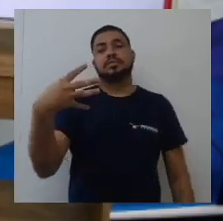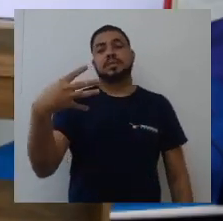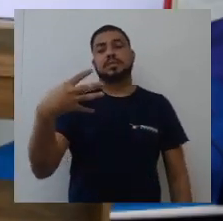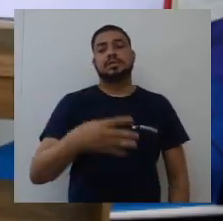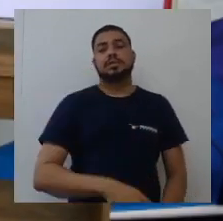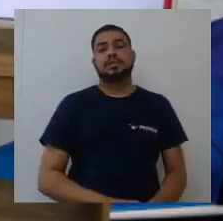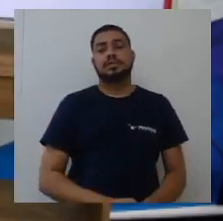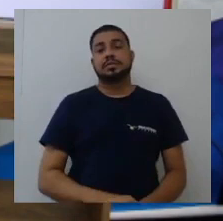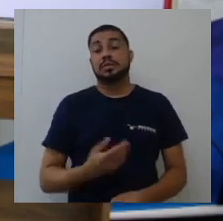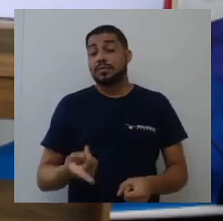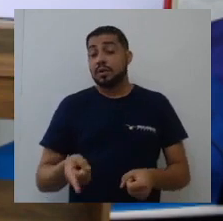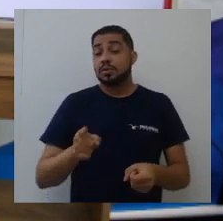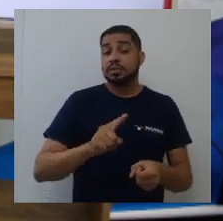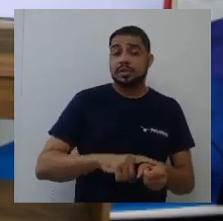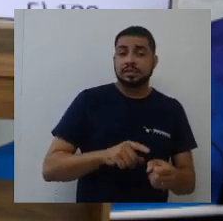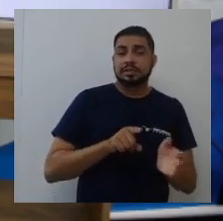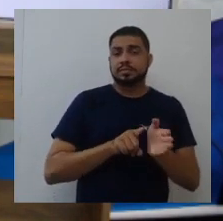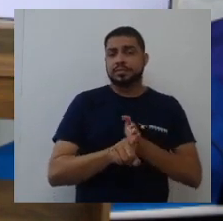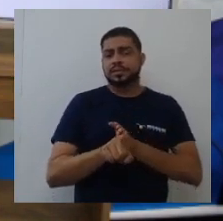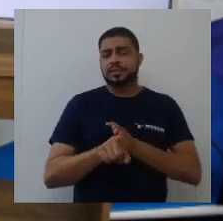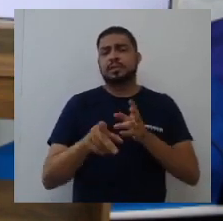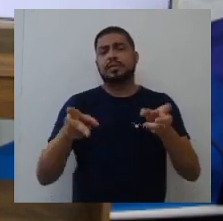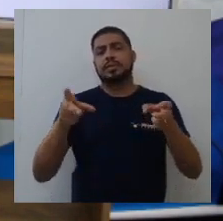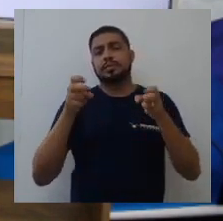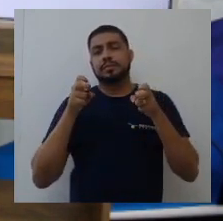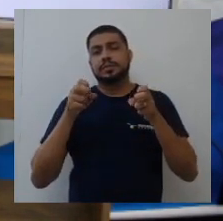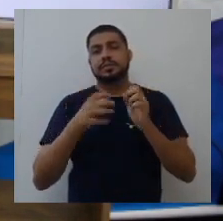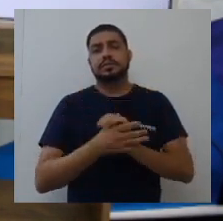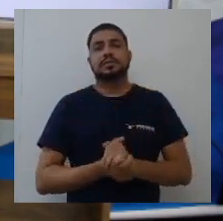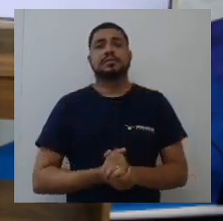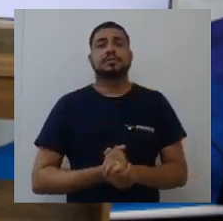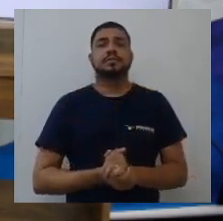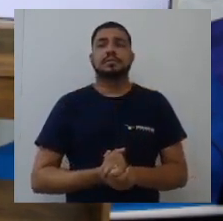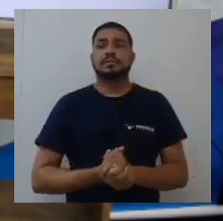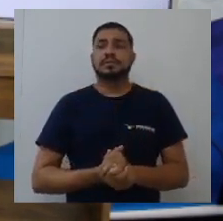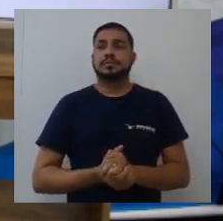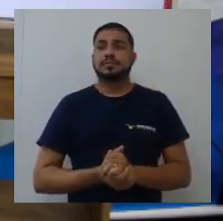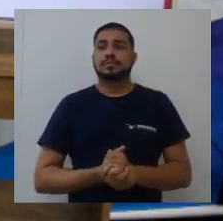6,24. Voltando lá na minha questão, observe.